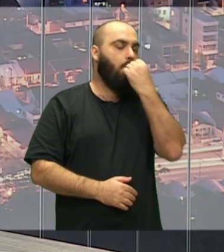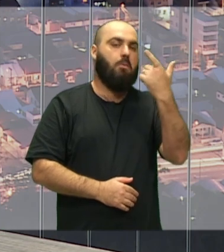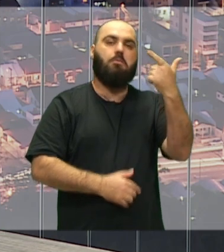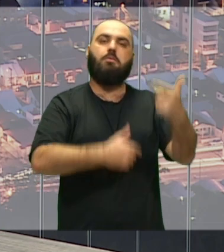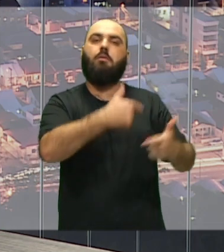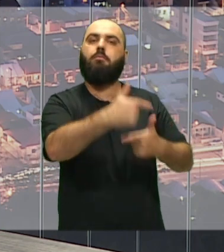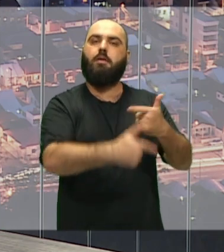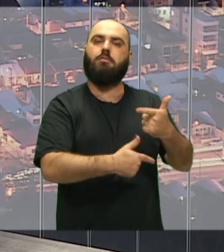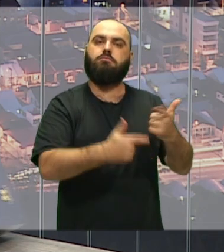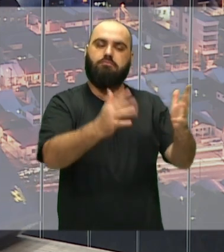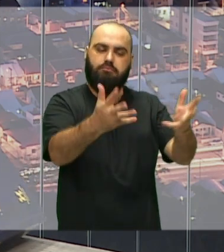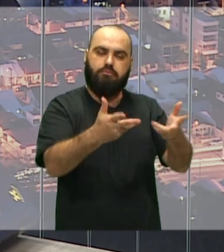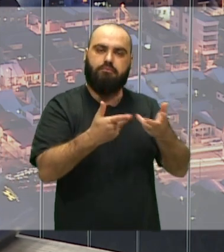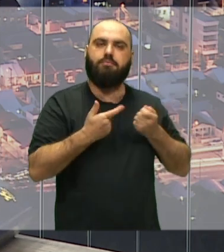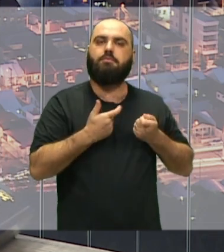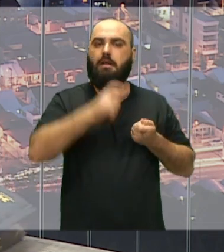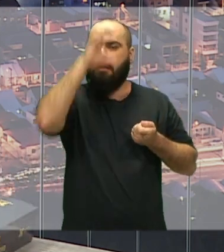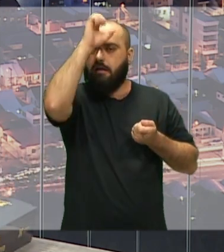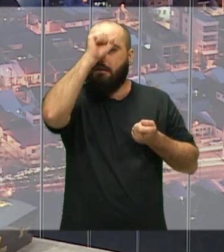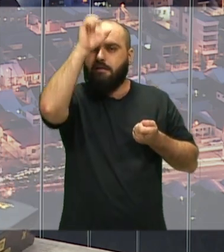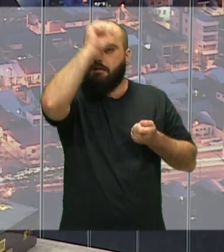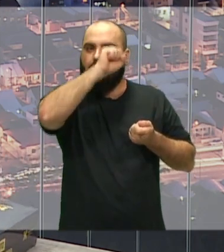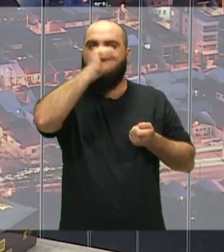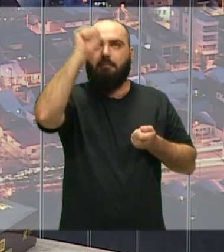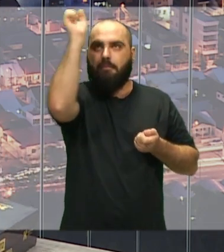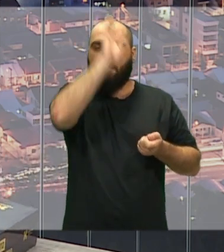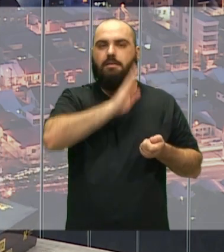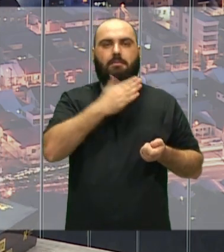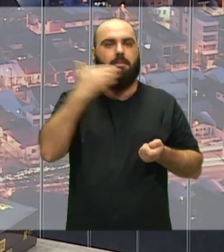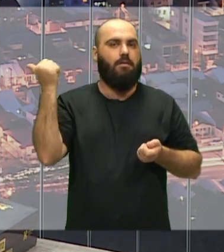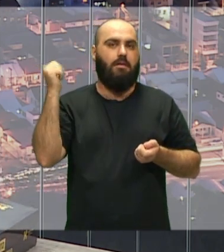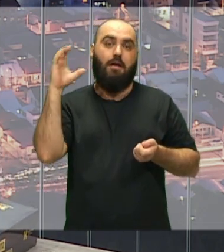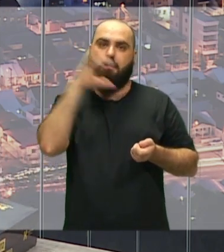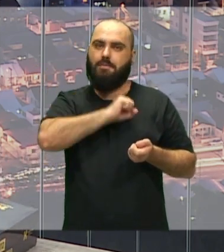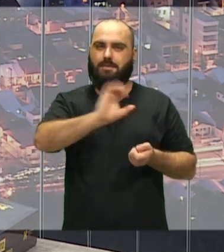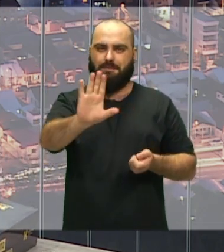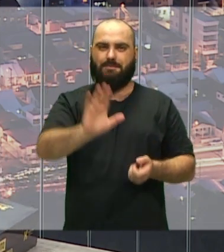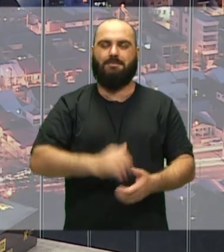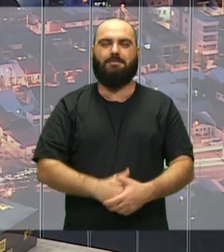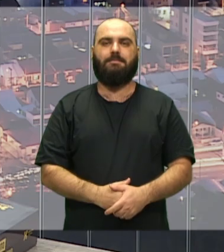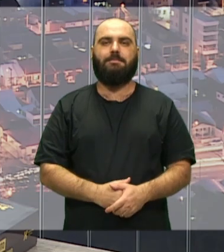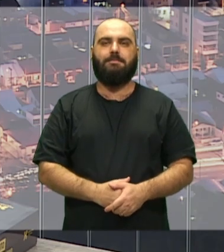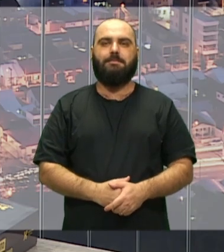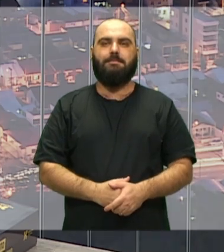ferramenta para se trabalhar e para se ter um país melhor.